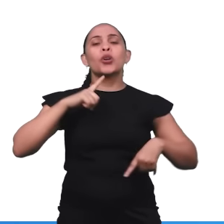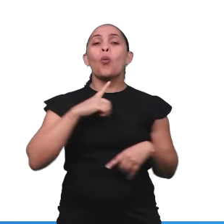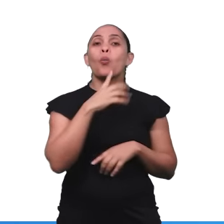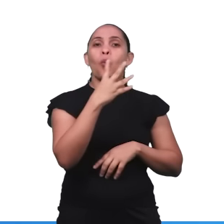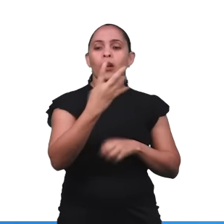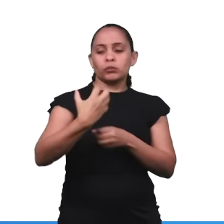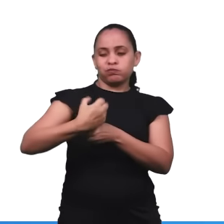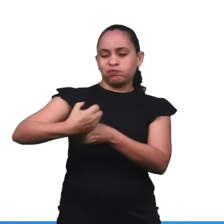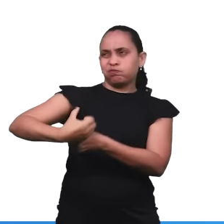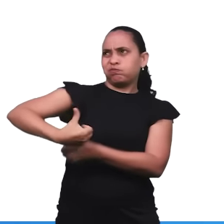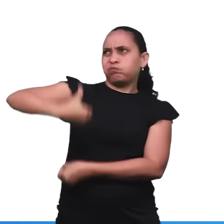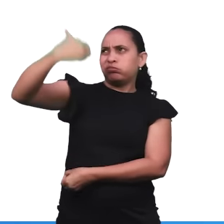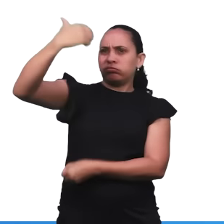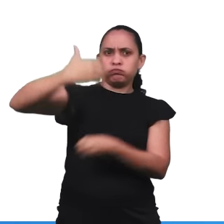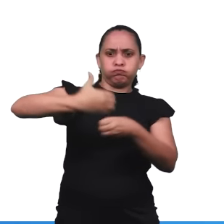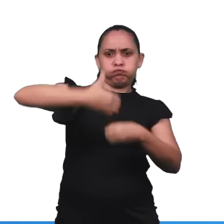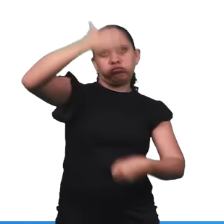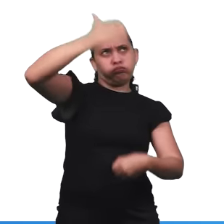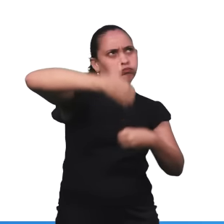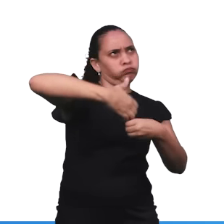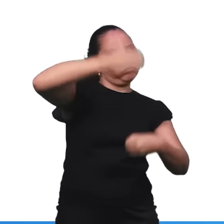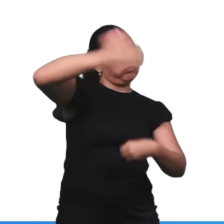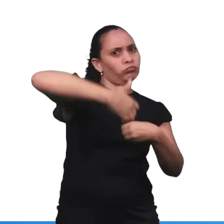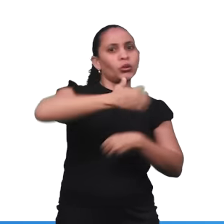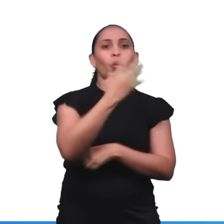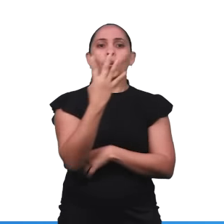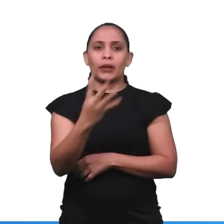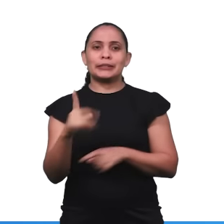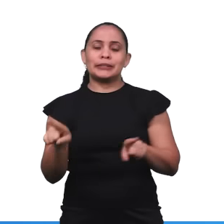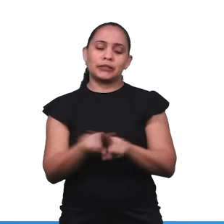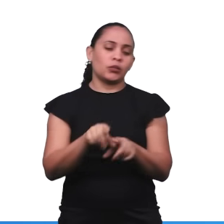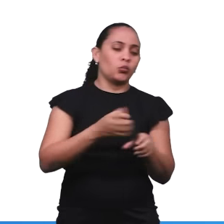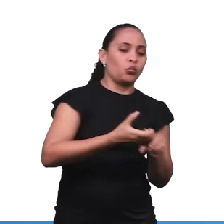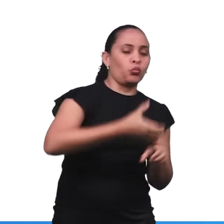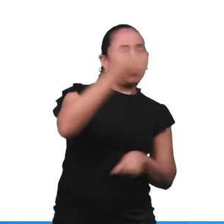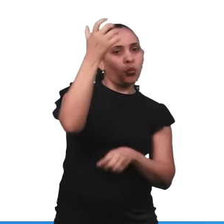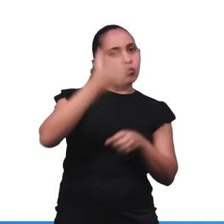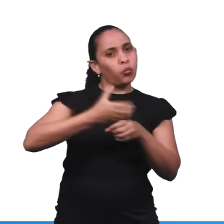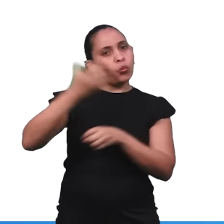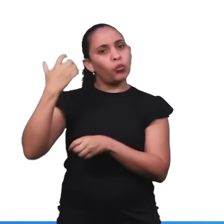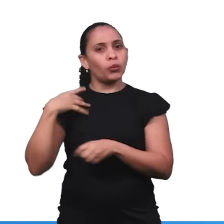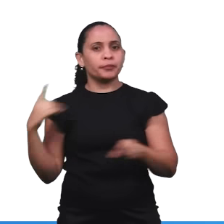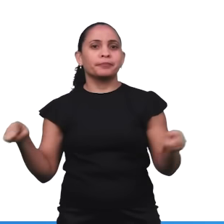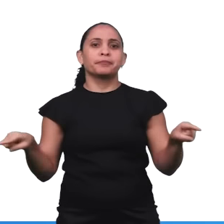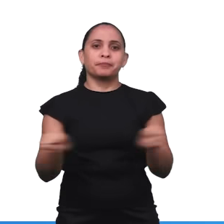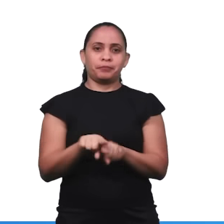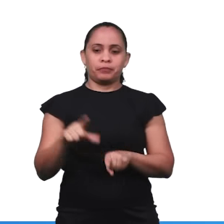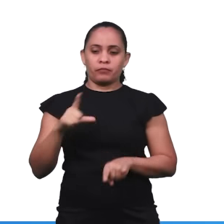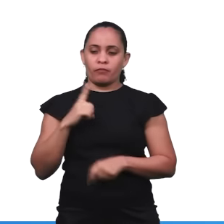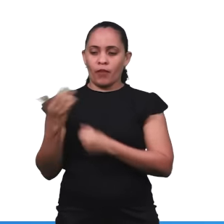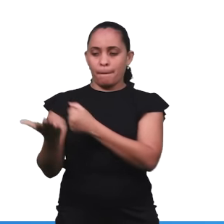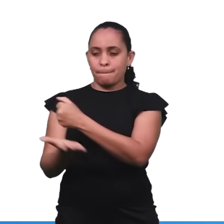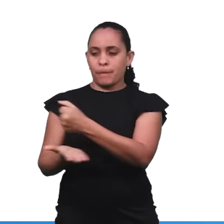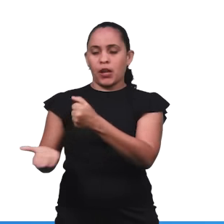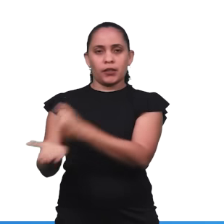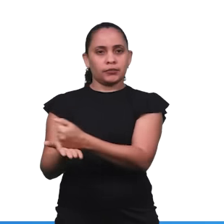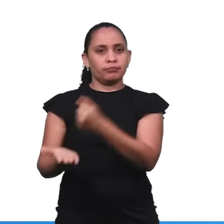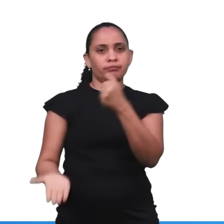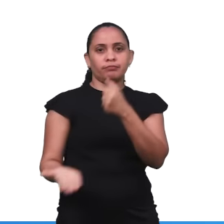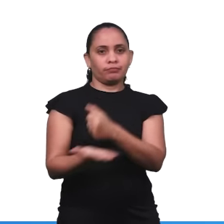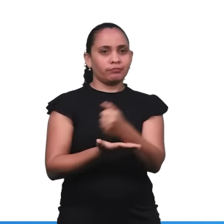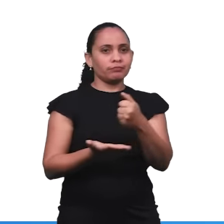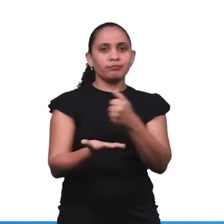colunas. E a última parte, a letra D, é que aquelas colunas eram apoiadas em 4 bases. Então nós vamos